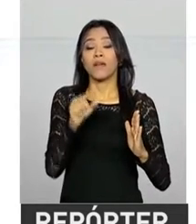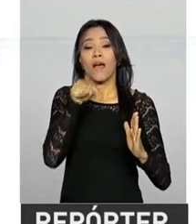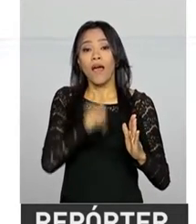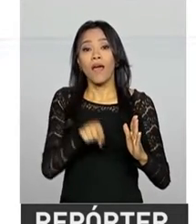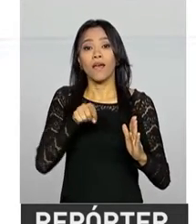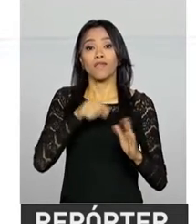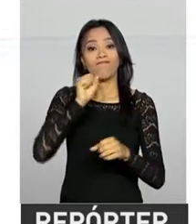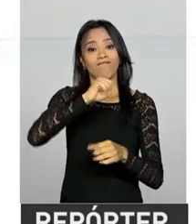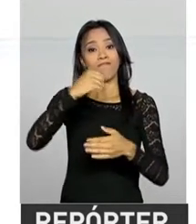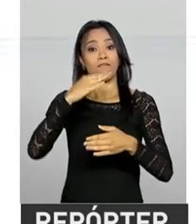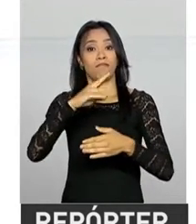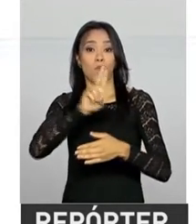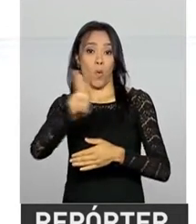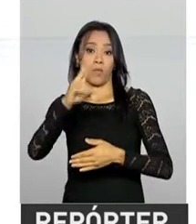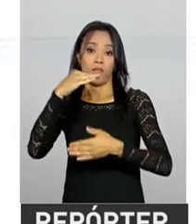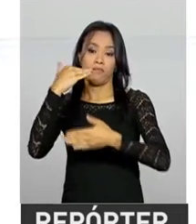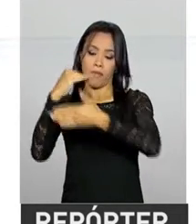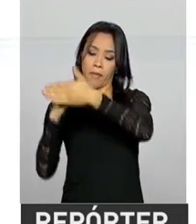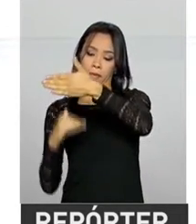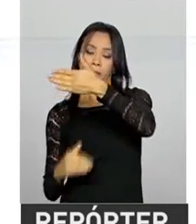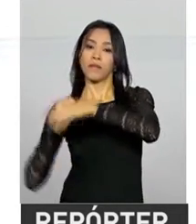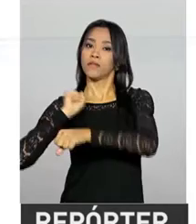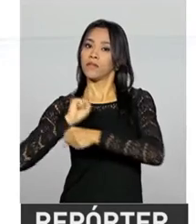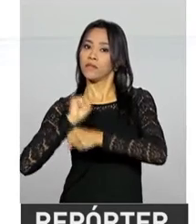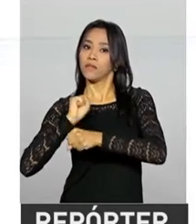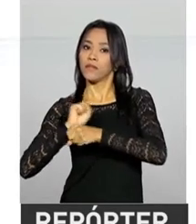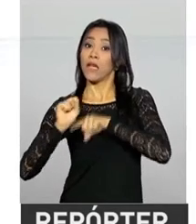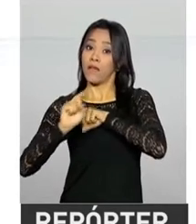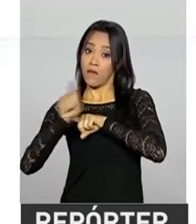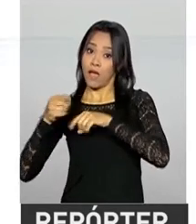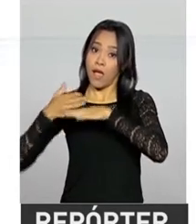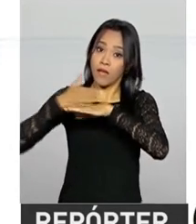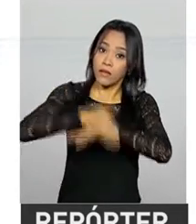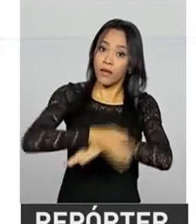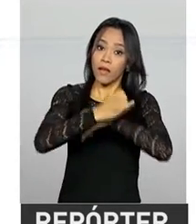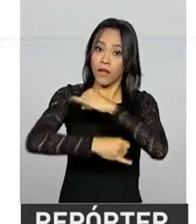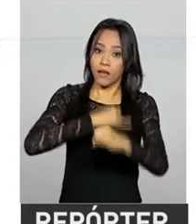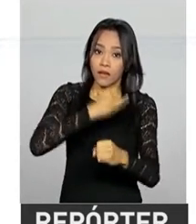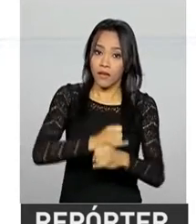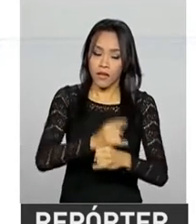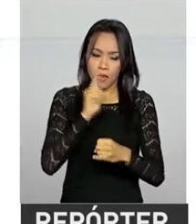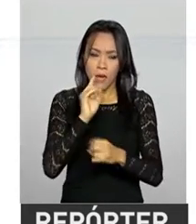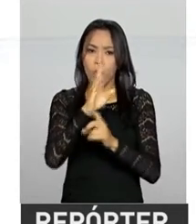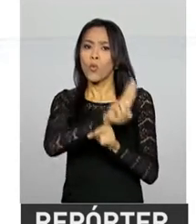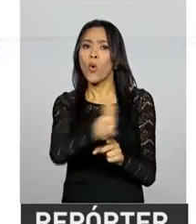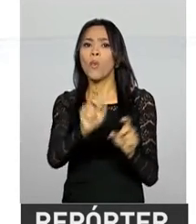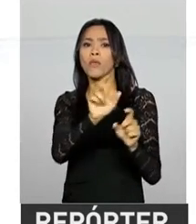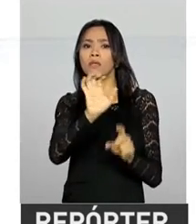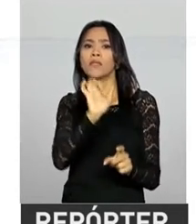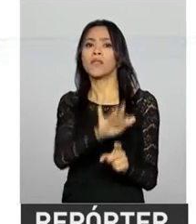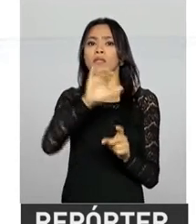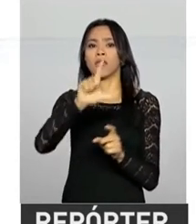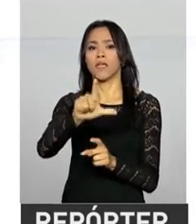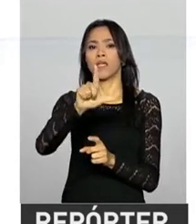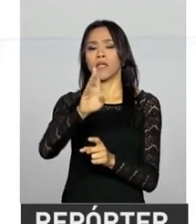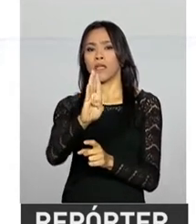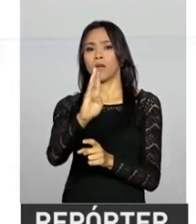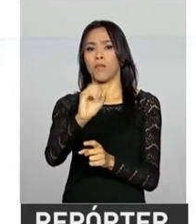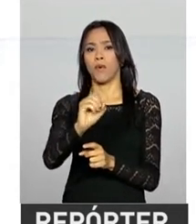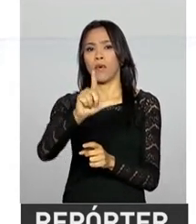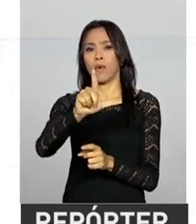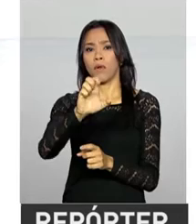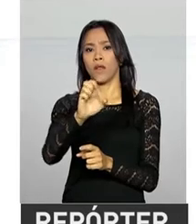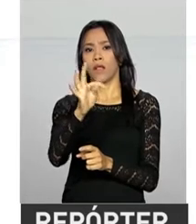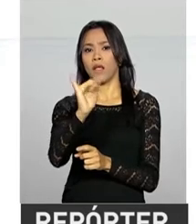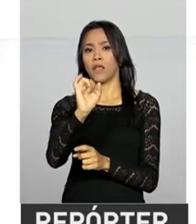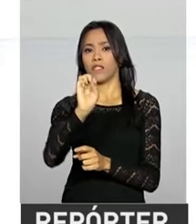lista de espera o candidato ele deve acessar o sistema e na área do boletim ele deve selecionar a opção então para participar